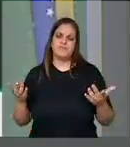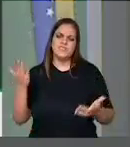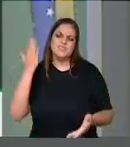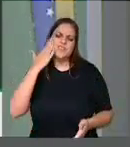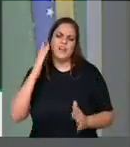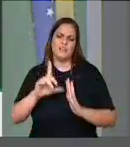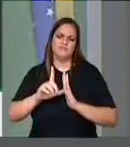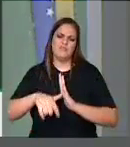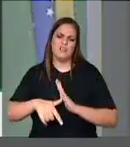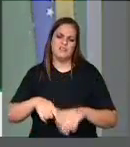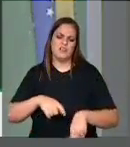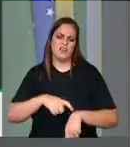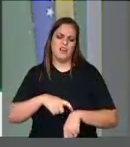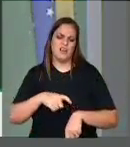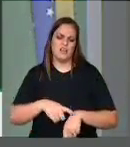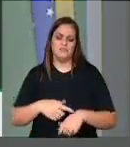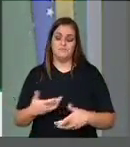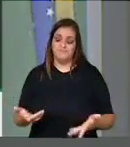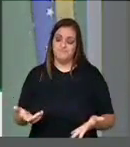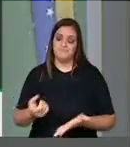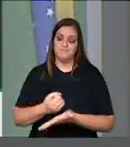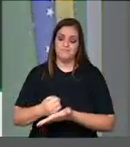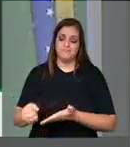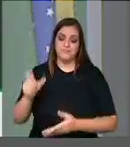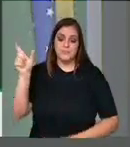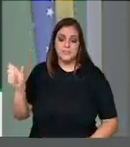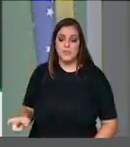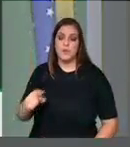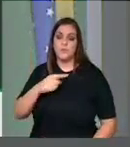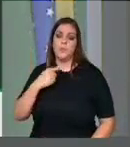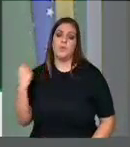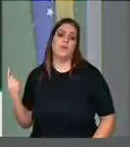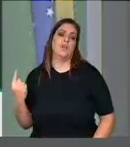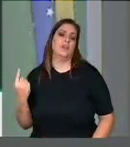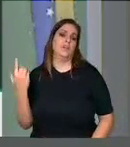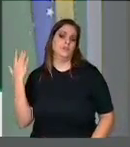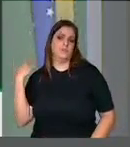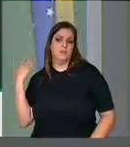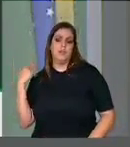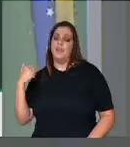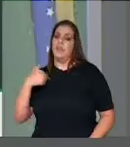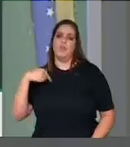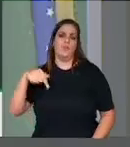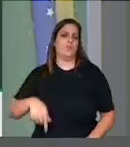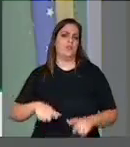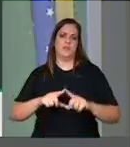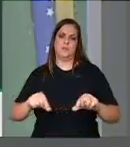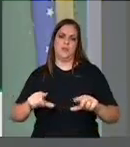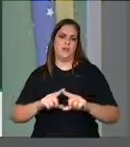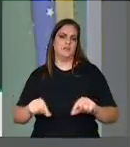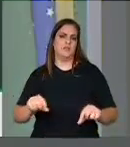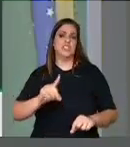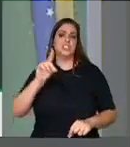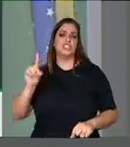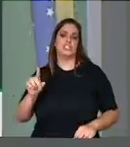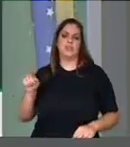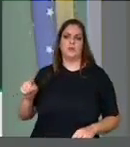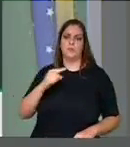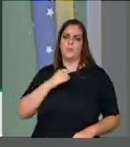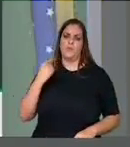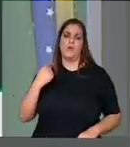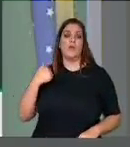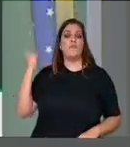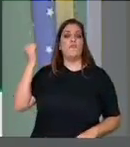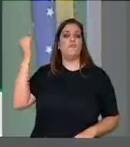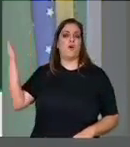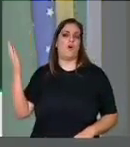e lamento muito, que quando ele morreu, eu não me encontrava em Brasília, estava fora do país, e